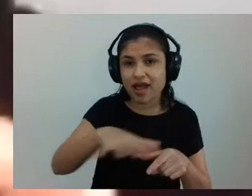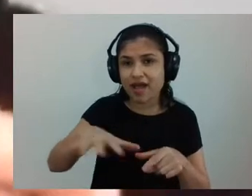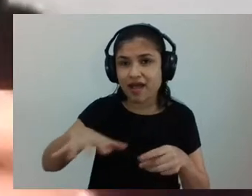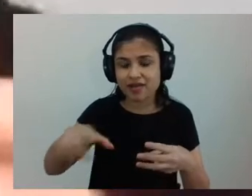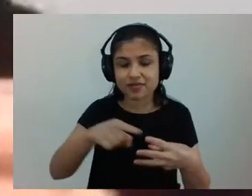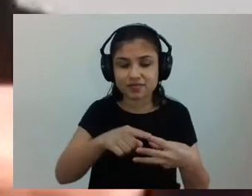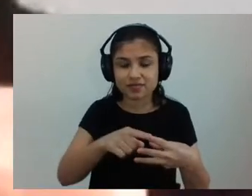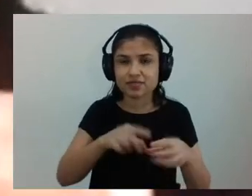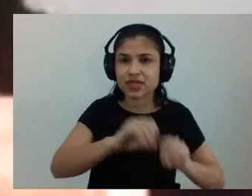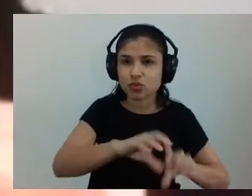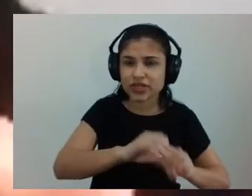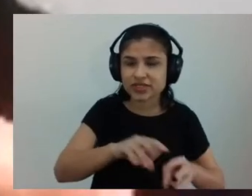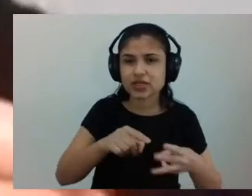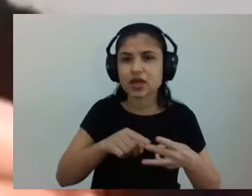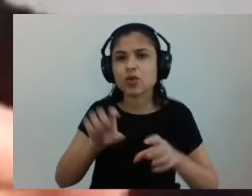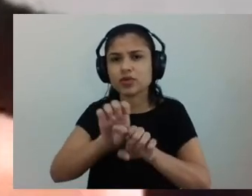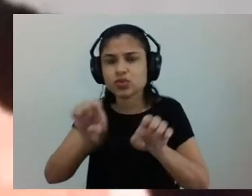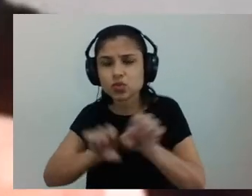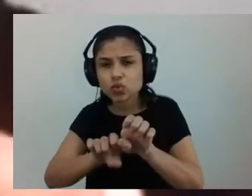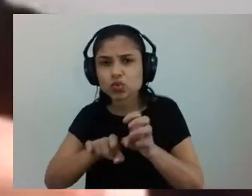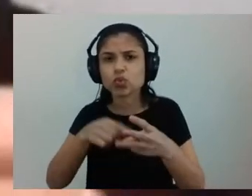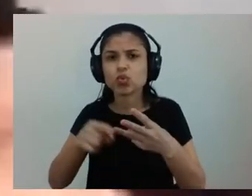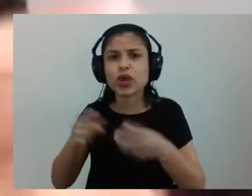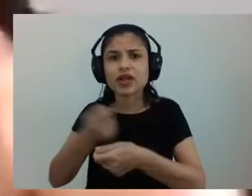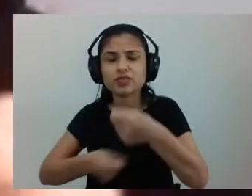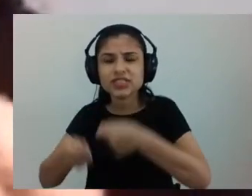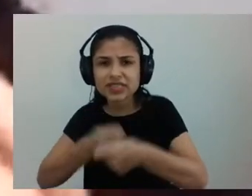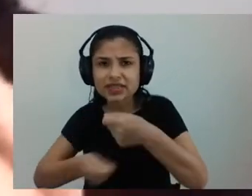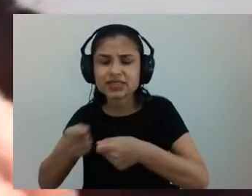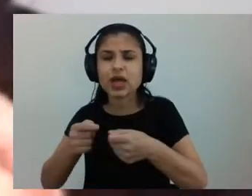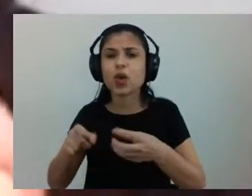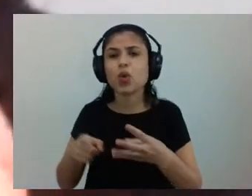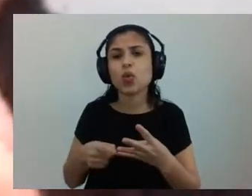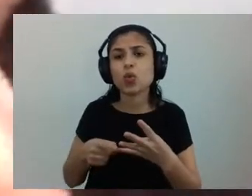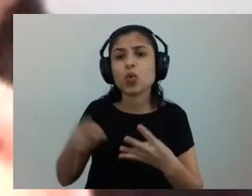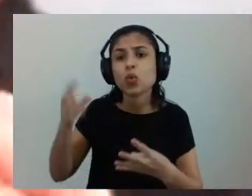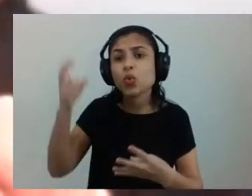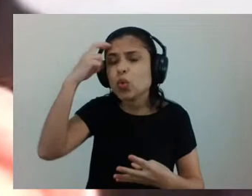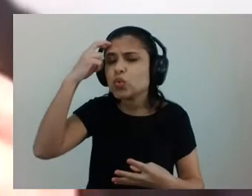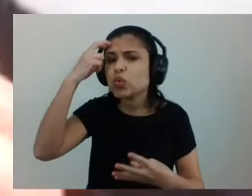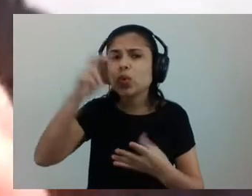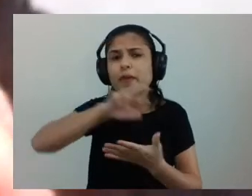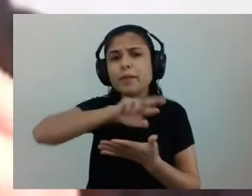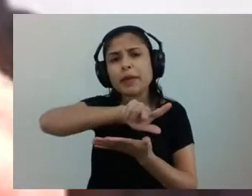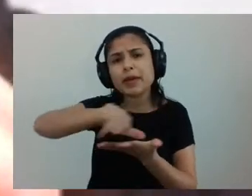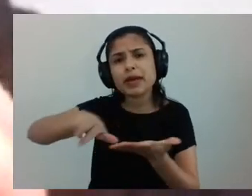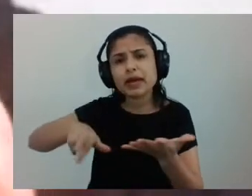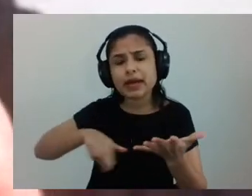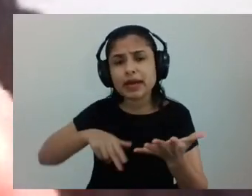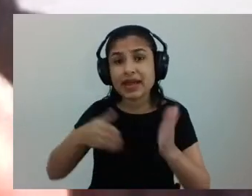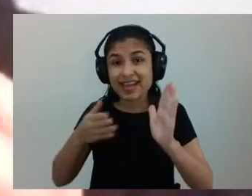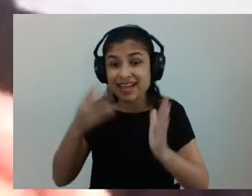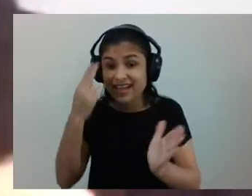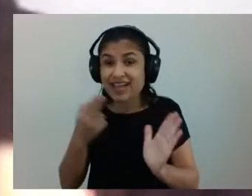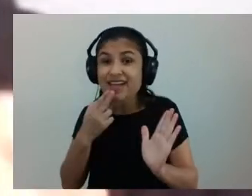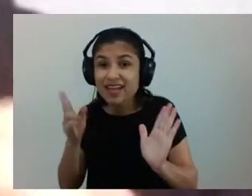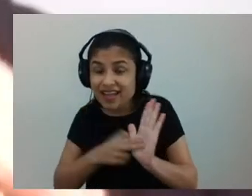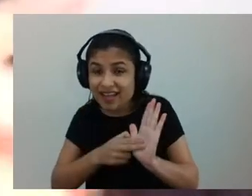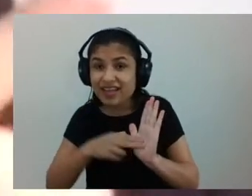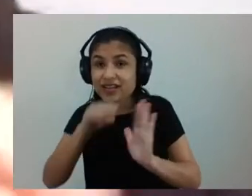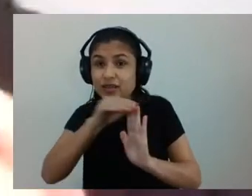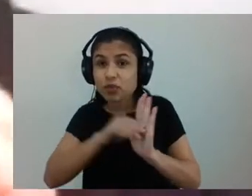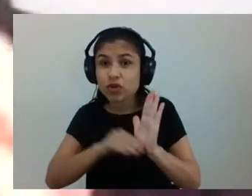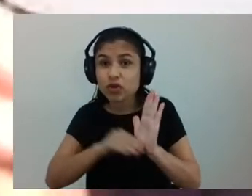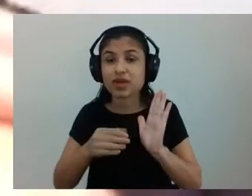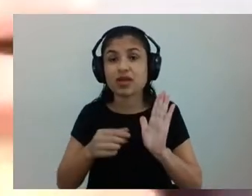educação, na área de infraestrutura, na área da administração, na área da cultura, que vocês podem encontrar na nossa carta-programa, na página